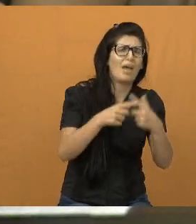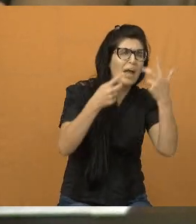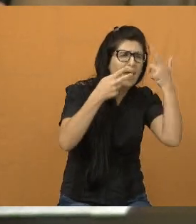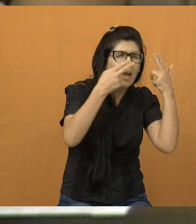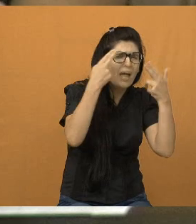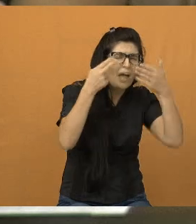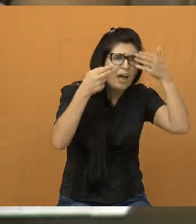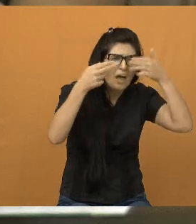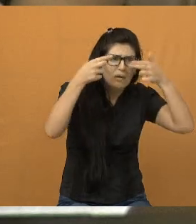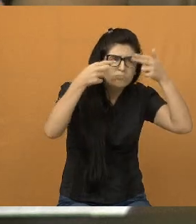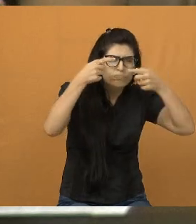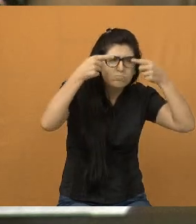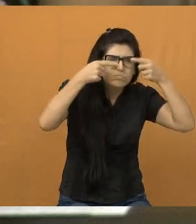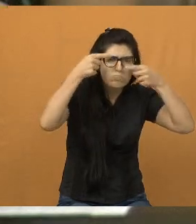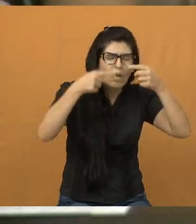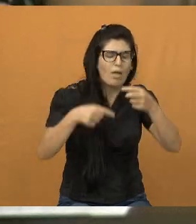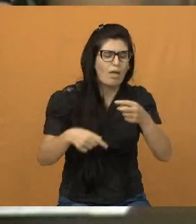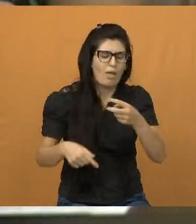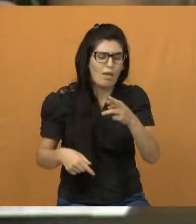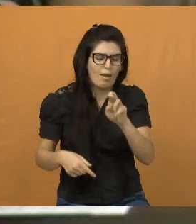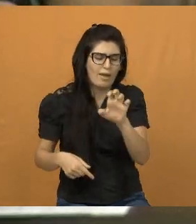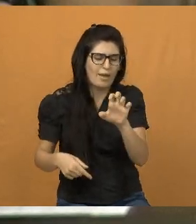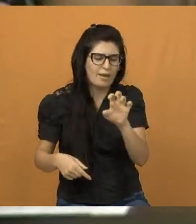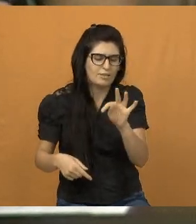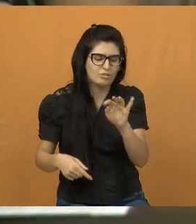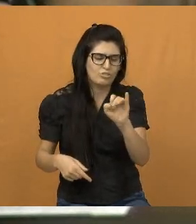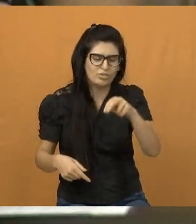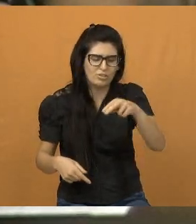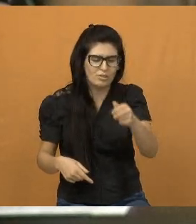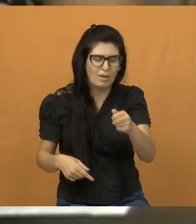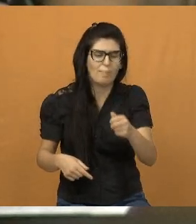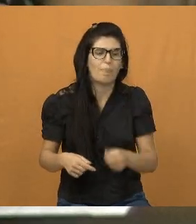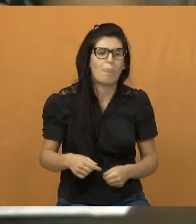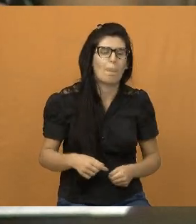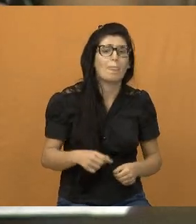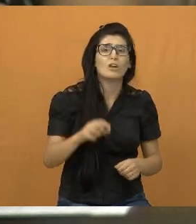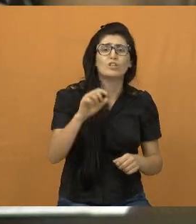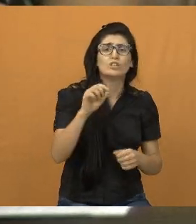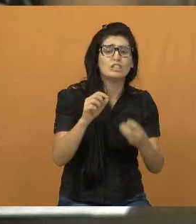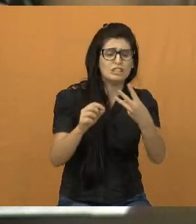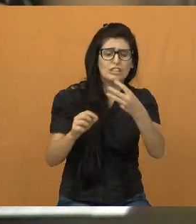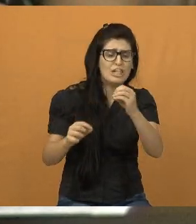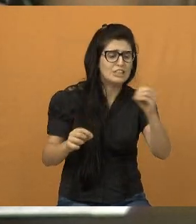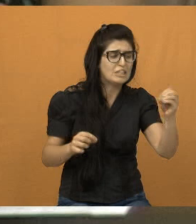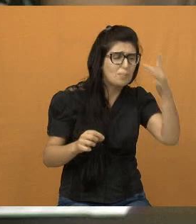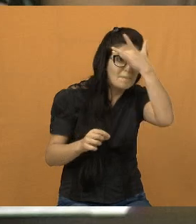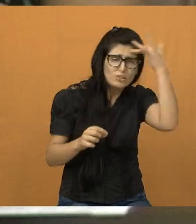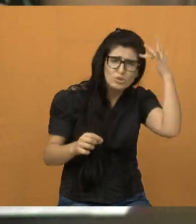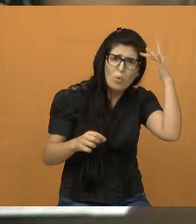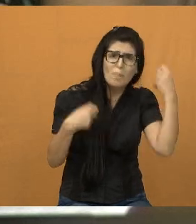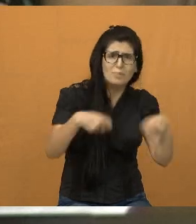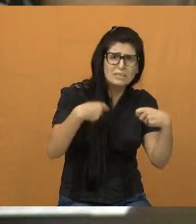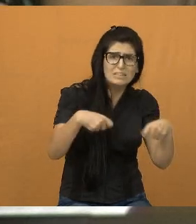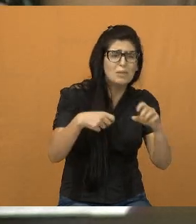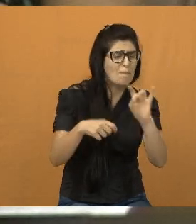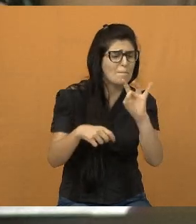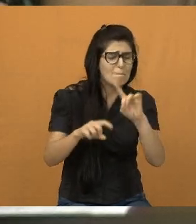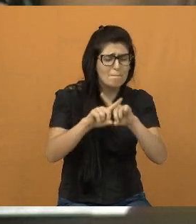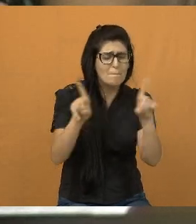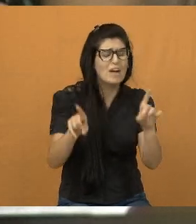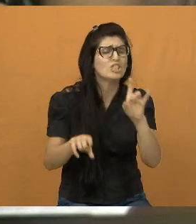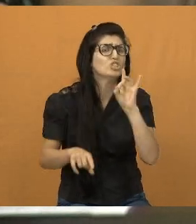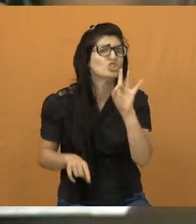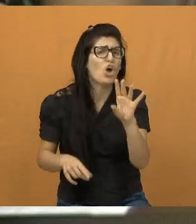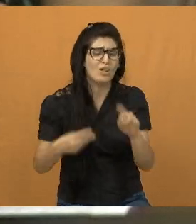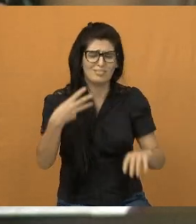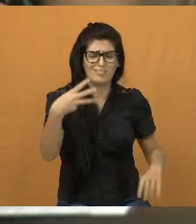engano, 300 e poucas consultas na fila, nós conseguimos 3 vagas do governo do Estado nesse ano inteirinho,